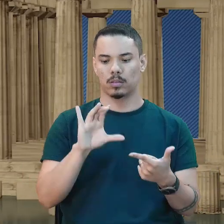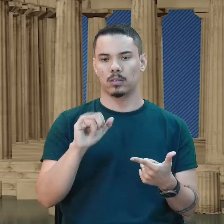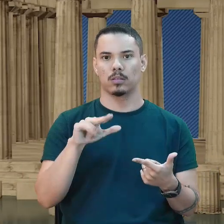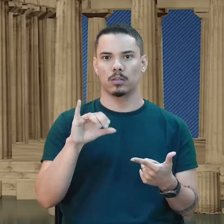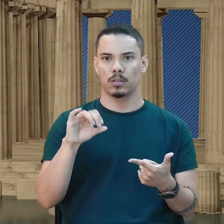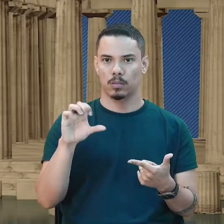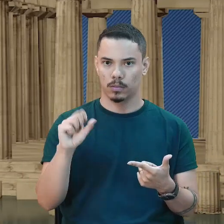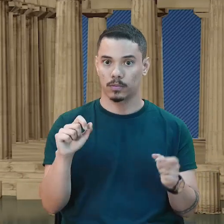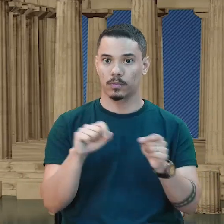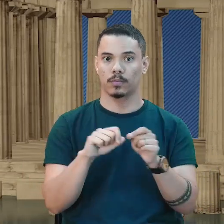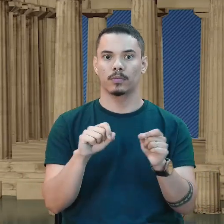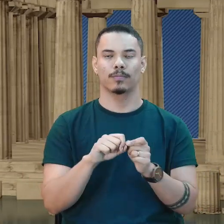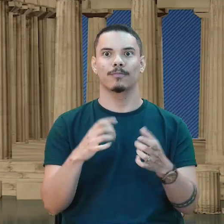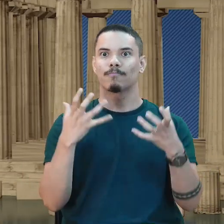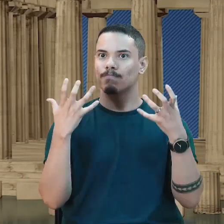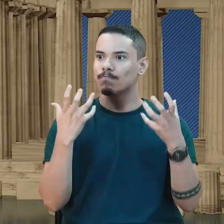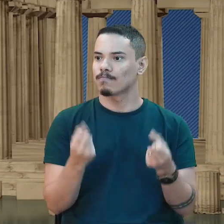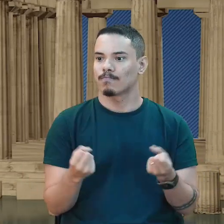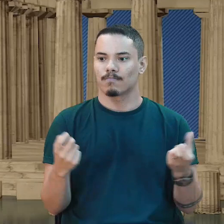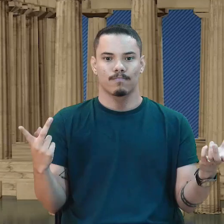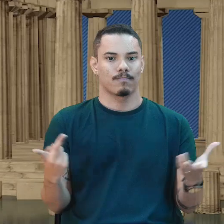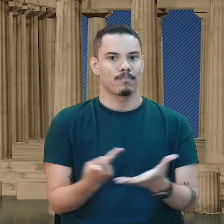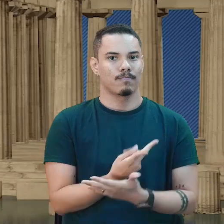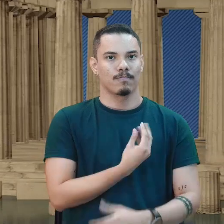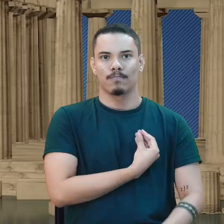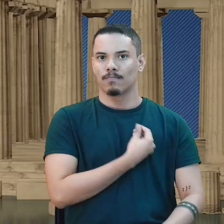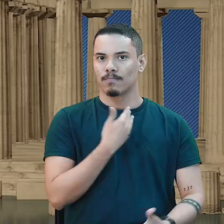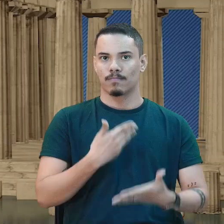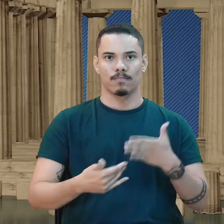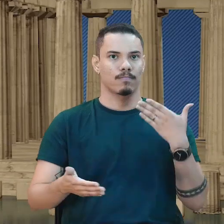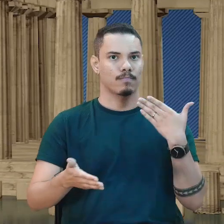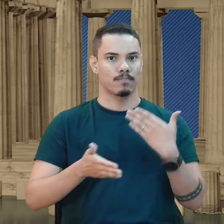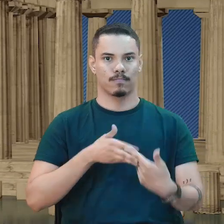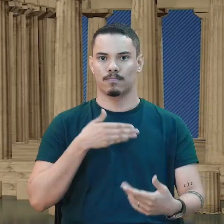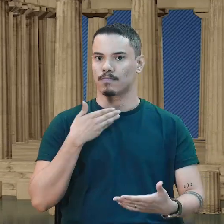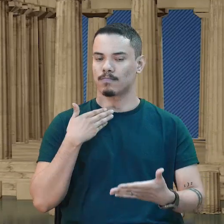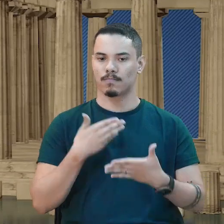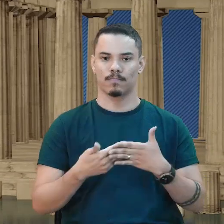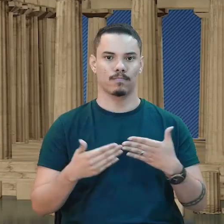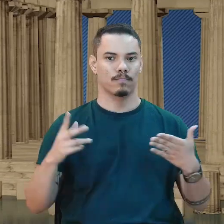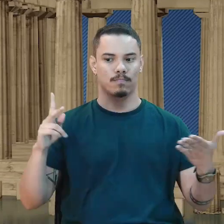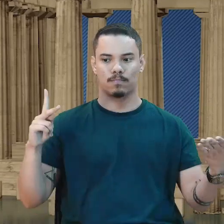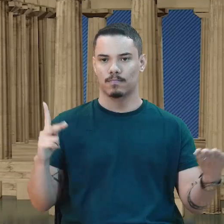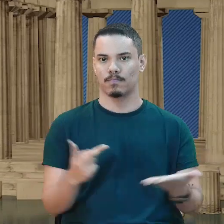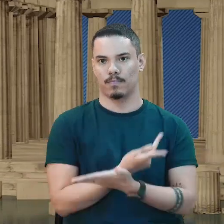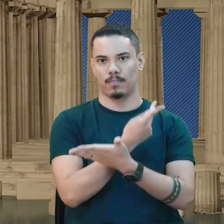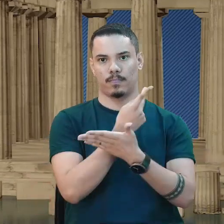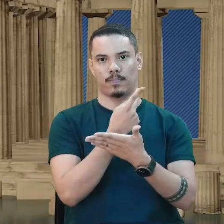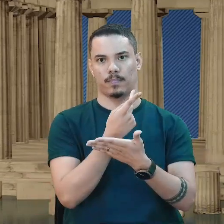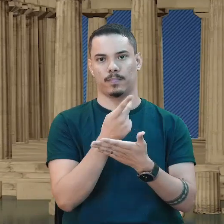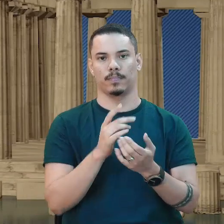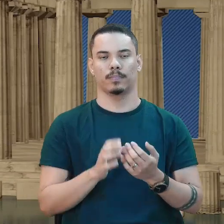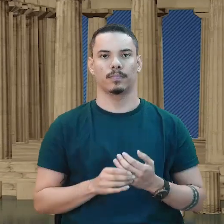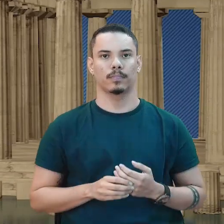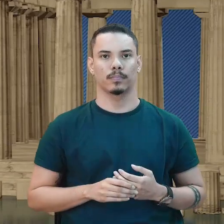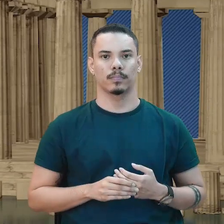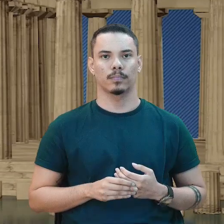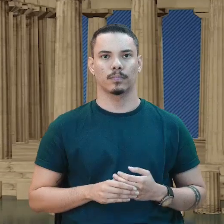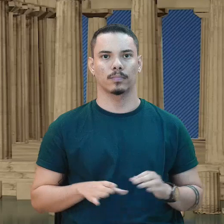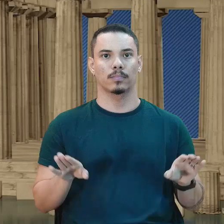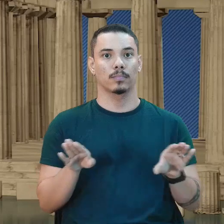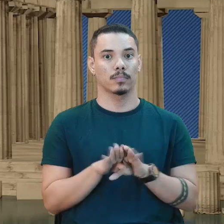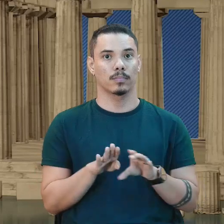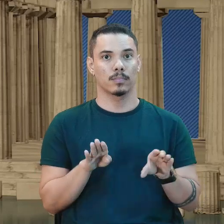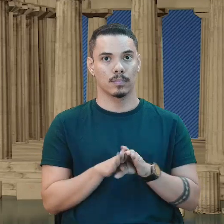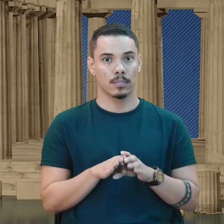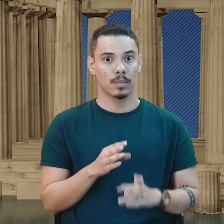os acontecimentos da vida, independente de quais fossem esses acontecimentos, e vivê-los